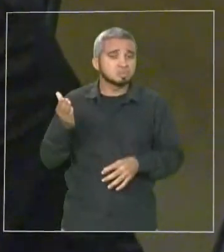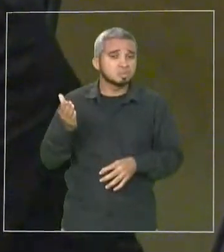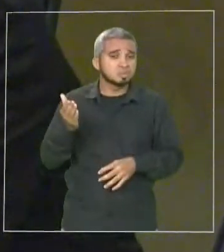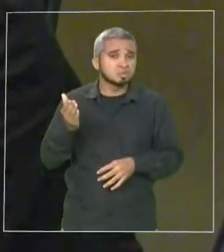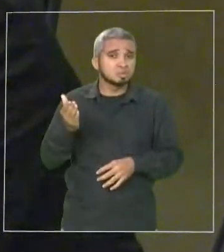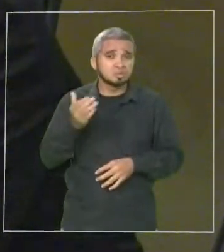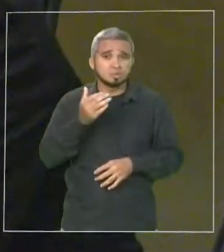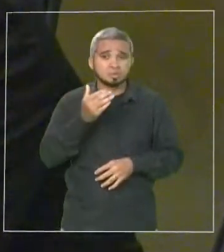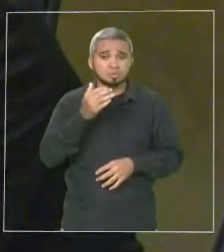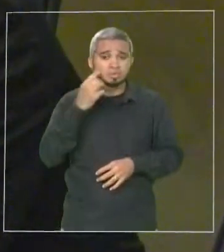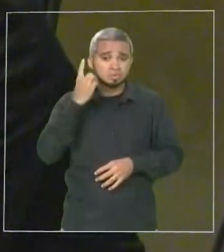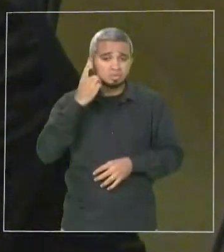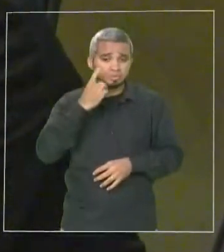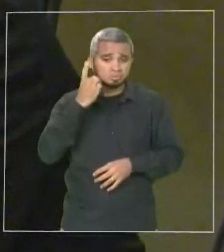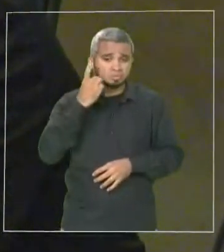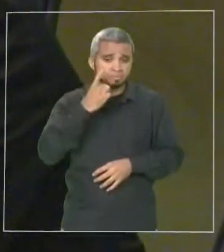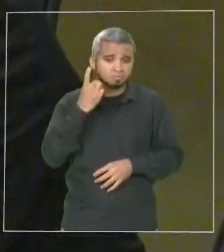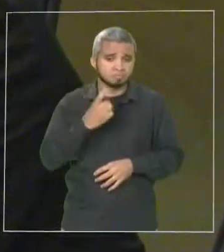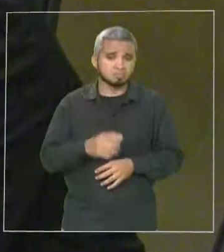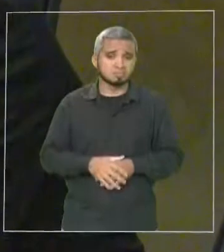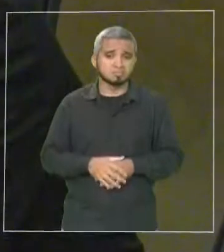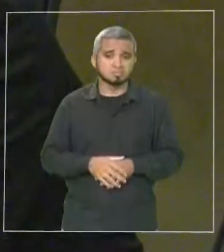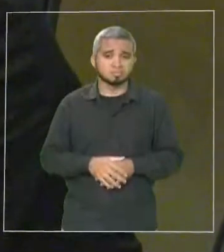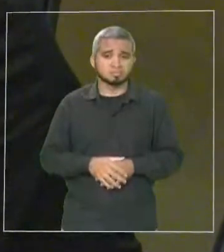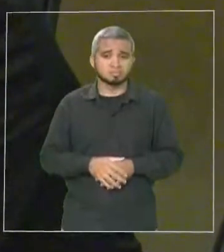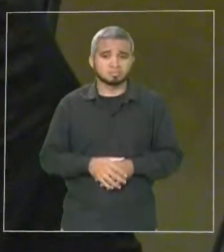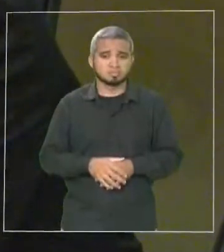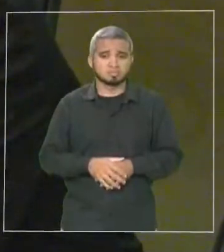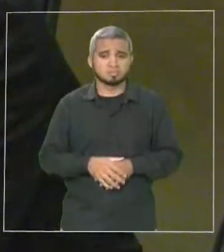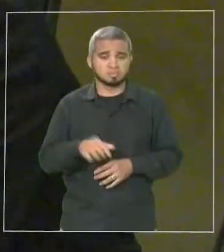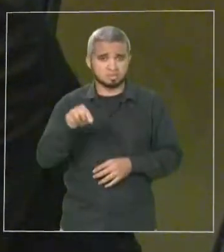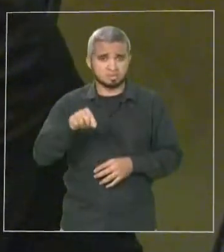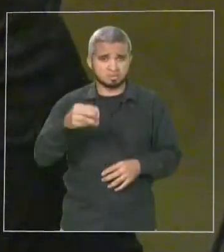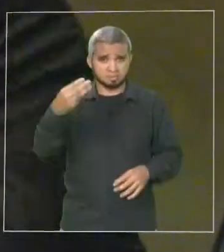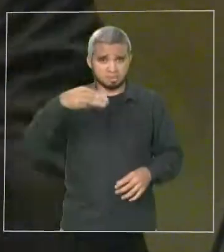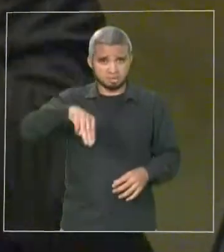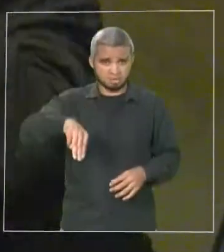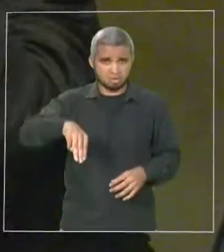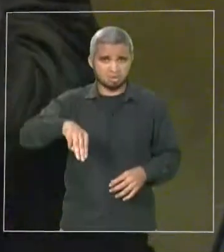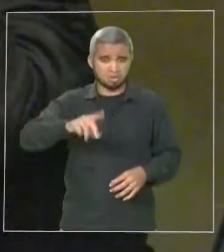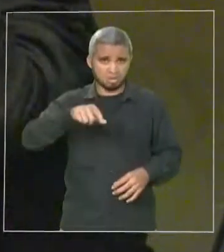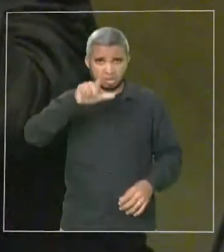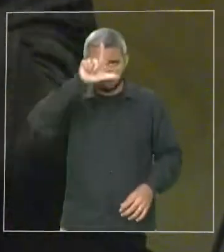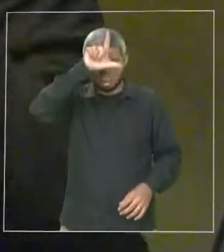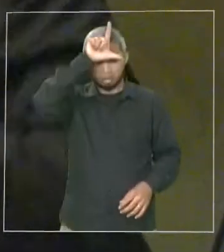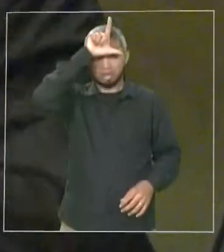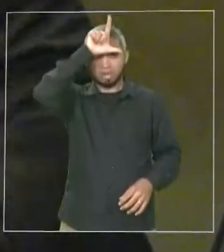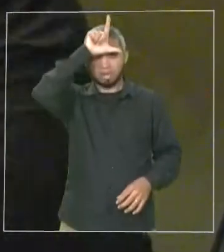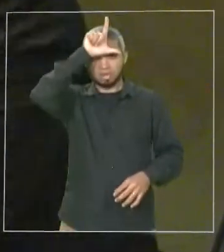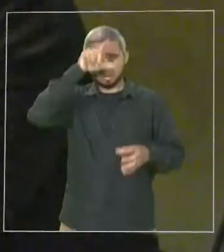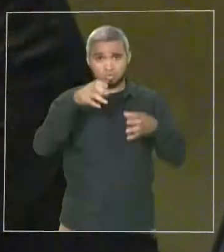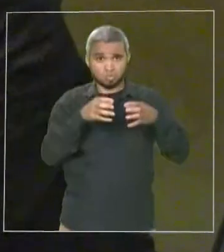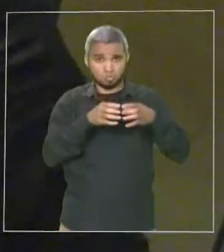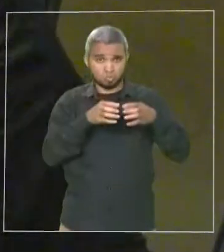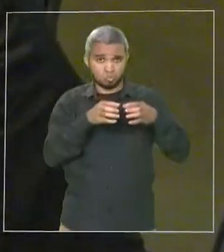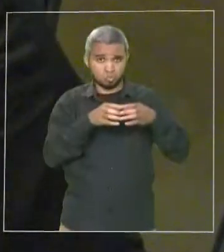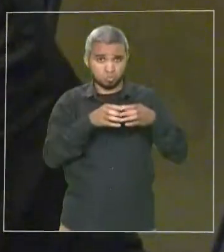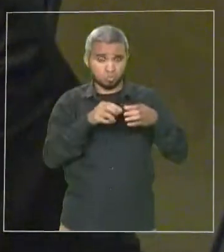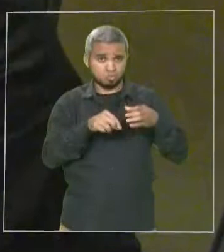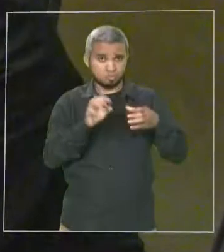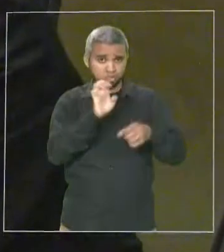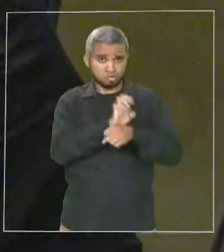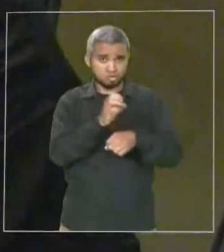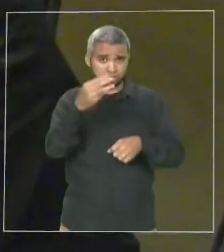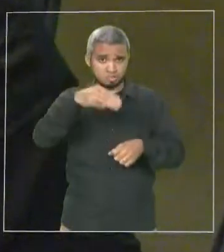que comanda esta oligarquia aqui no Maranhão, que tanto fala em liturgia